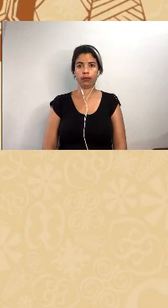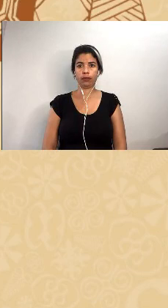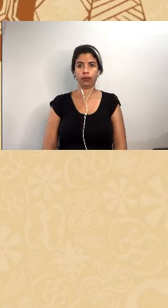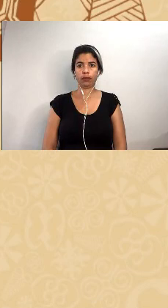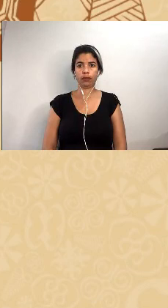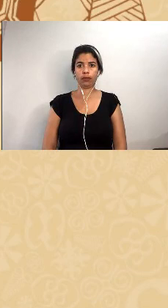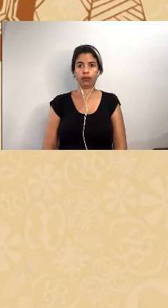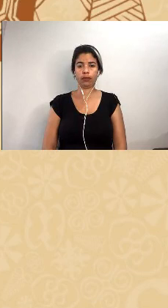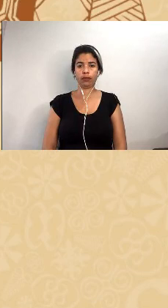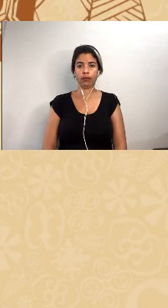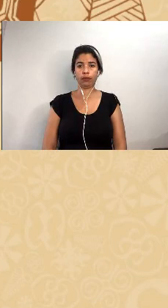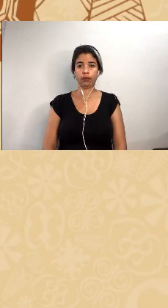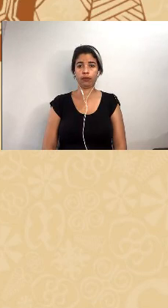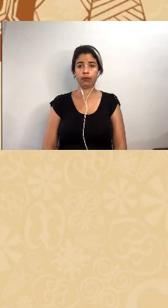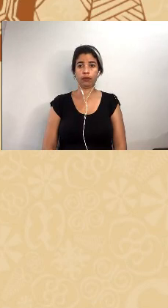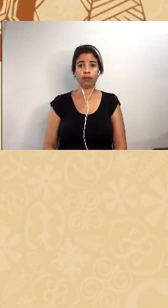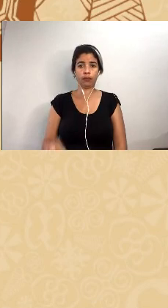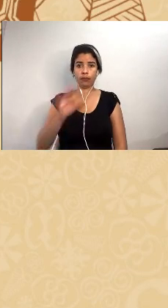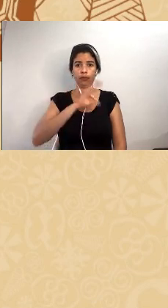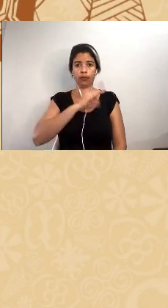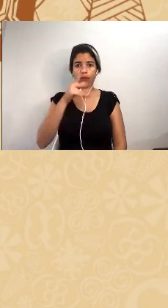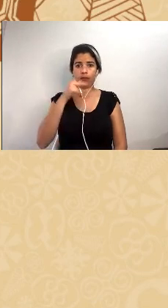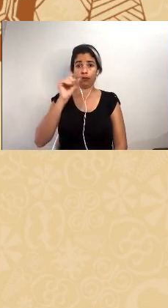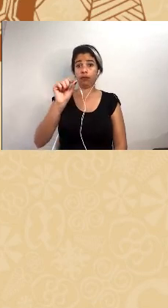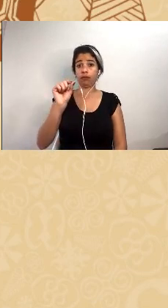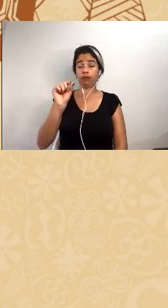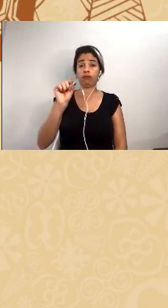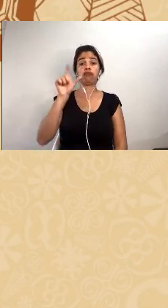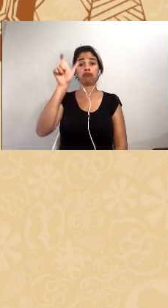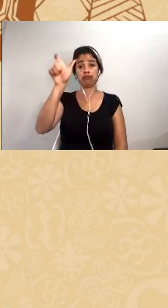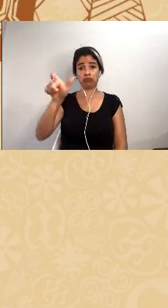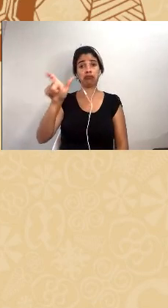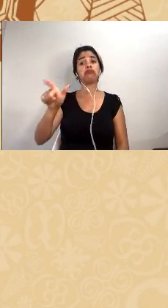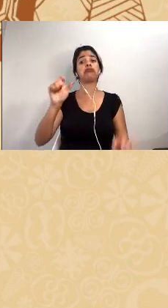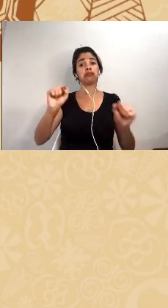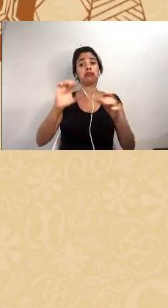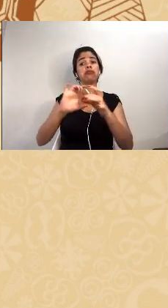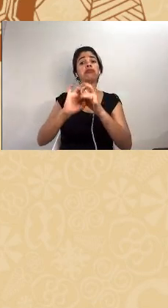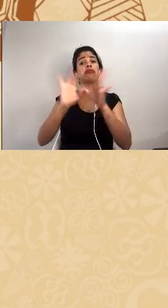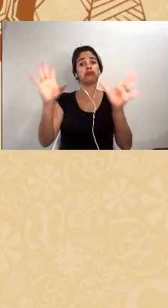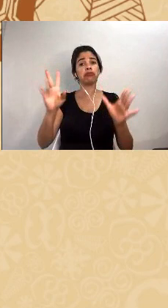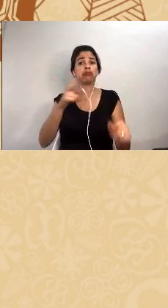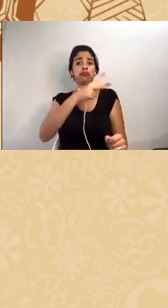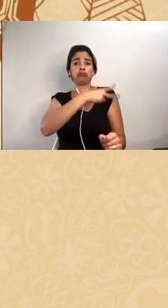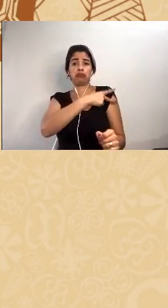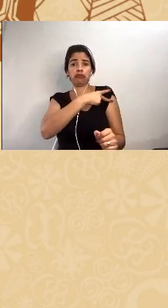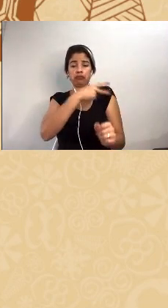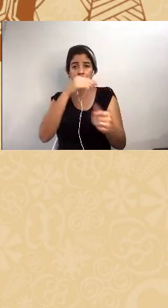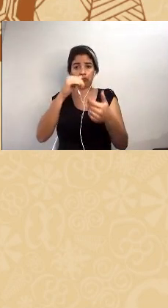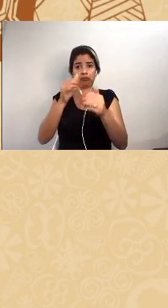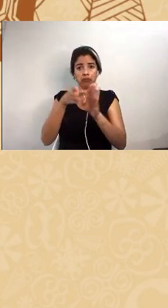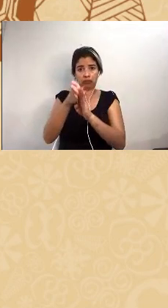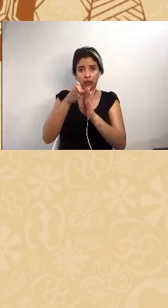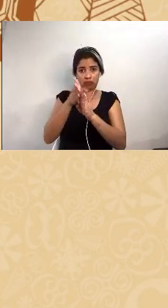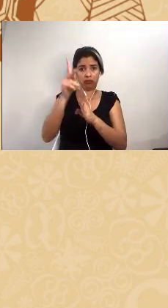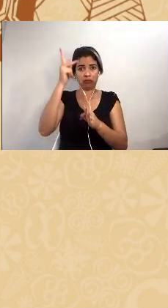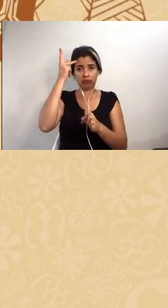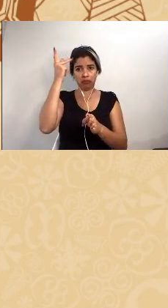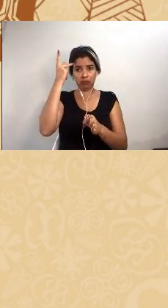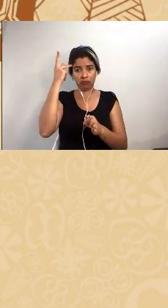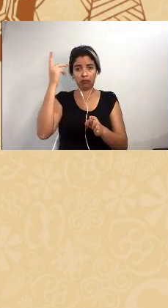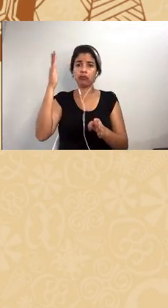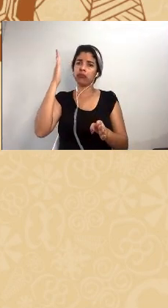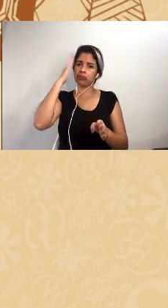O senhor está liberado conforme o sargento orientou a gente. O senhor não está portando documento do senhor é da